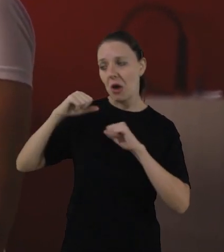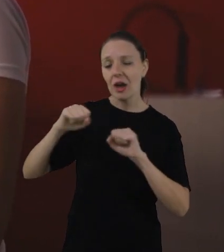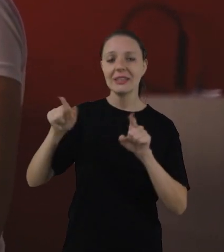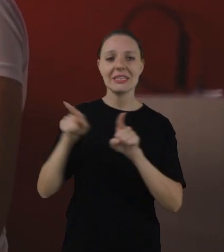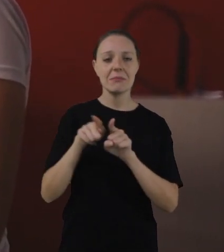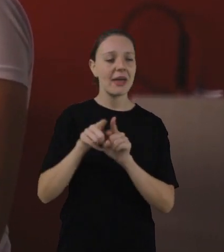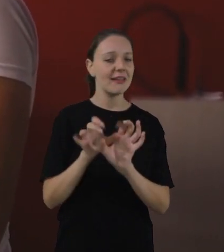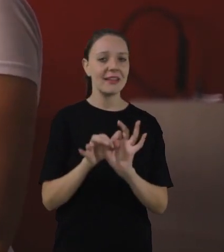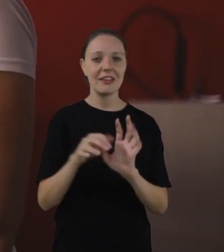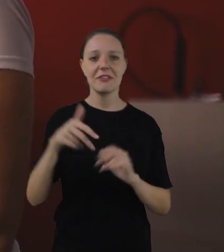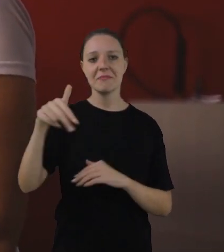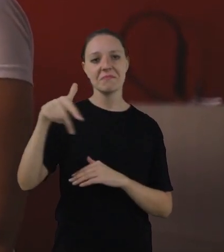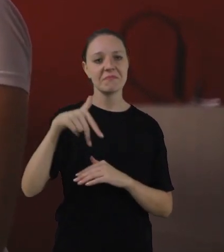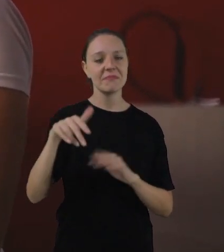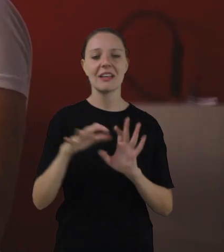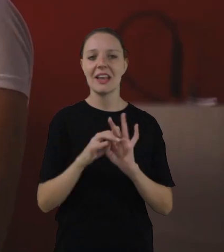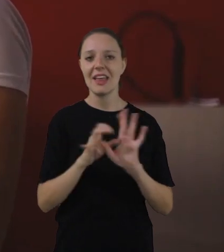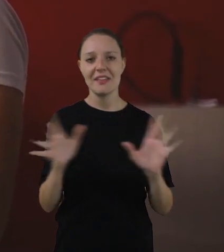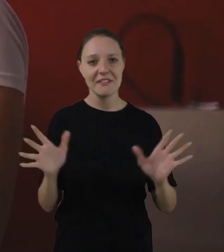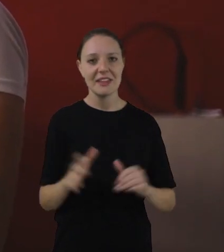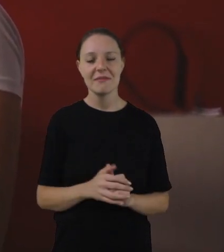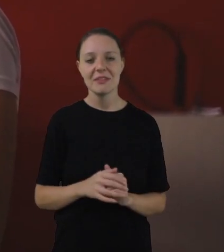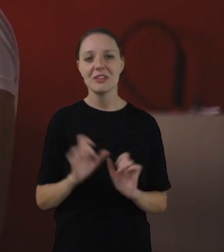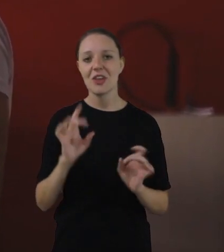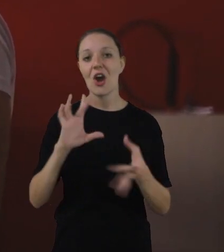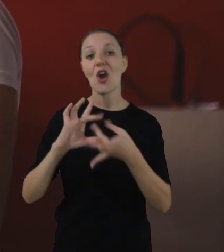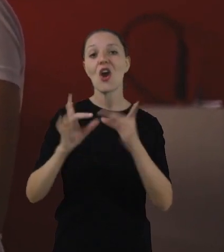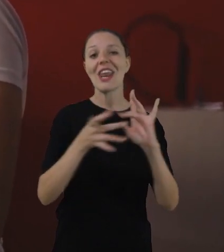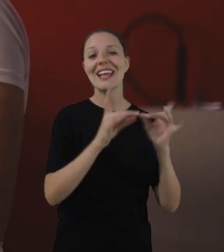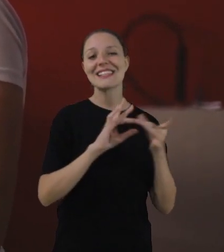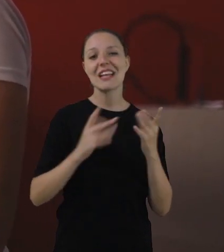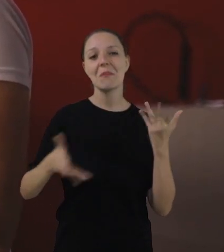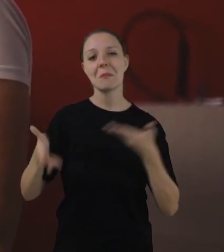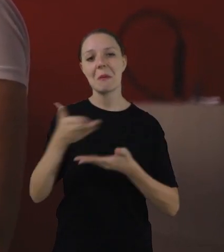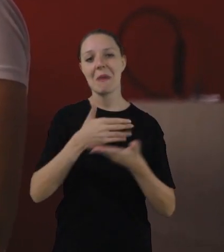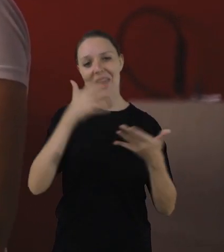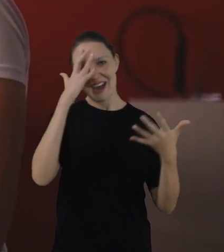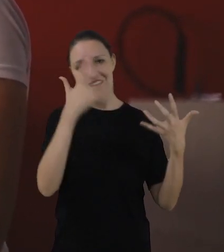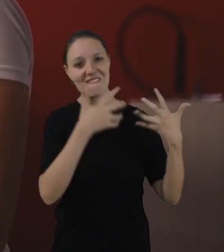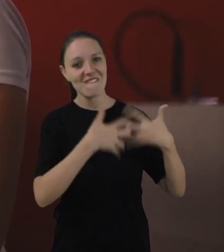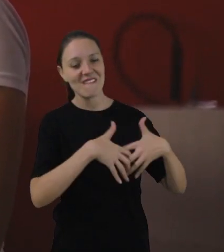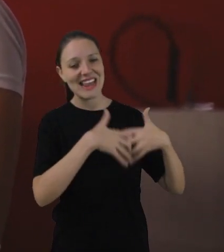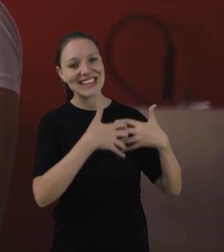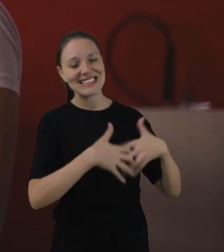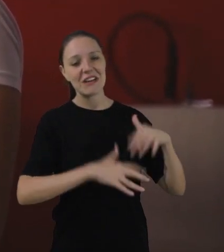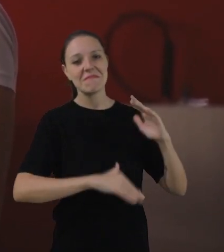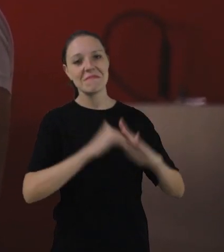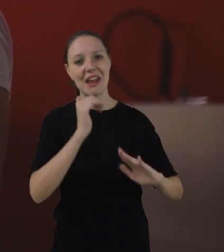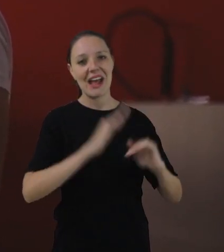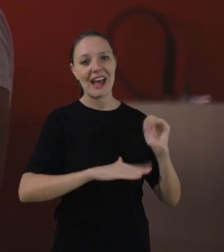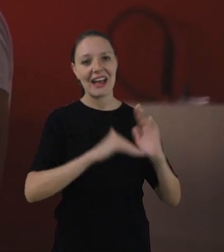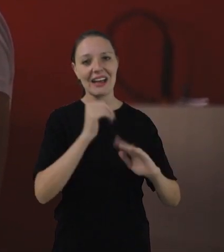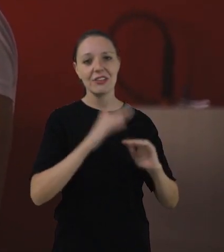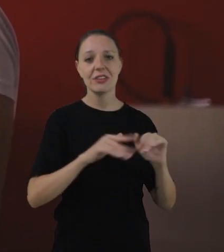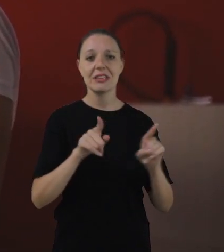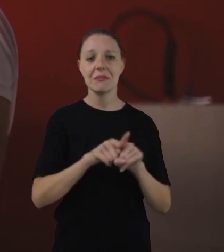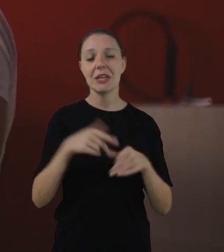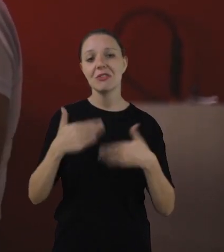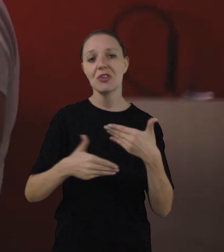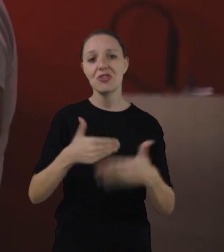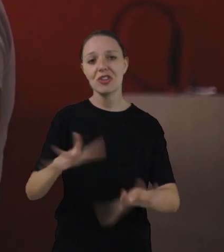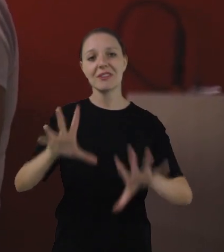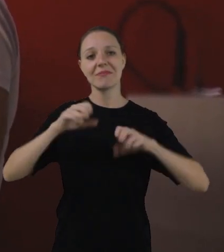faz onde vocês estiverem mesmo, ou se quiserem vir aqui, também, por favor, venham e já façam essa conexão aí com o que vocês